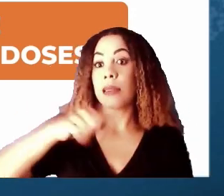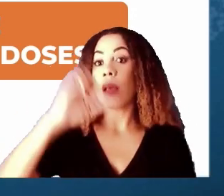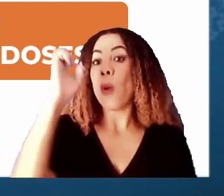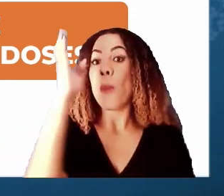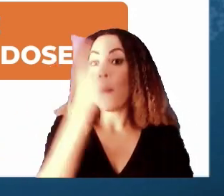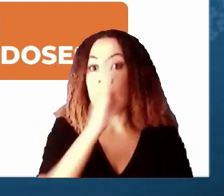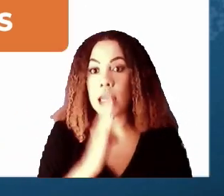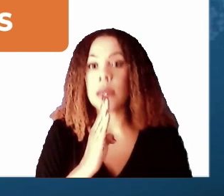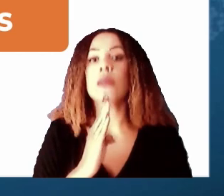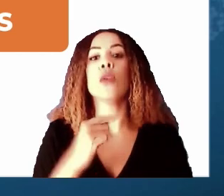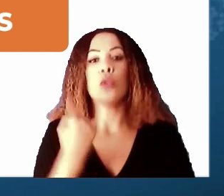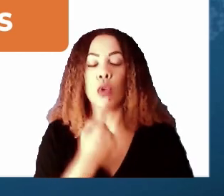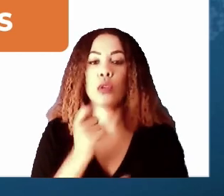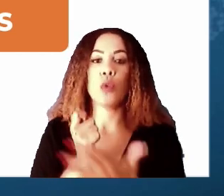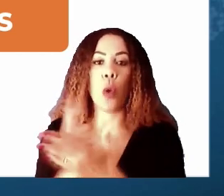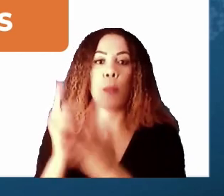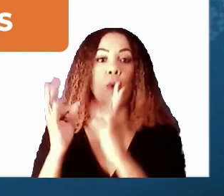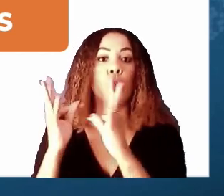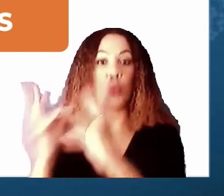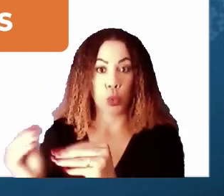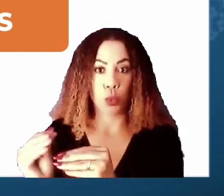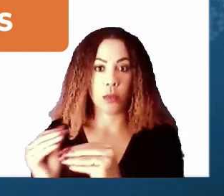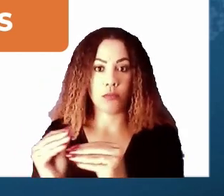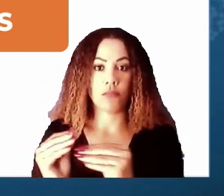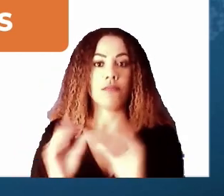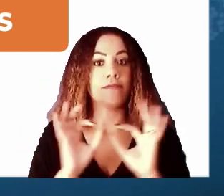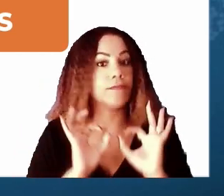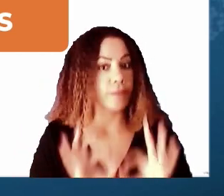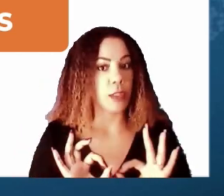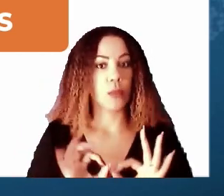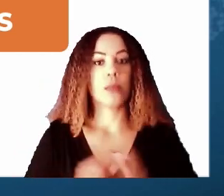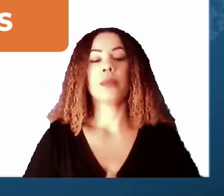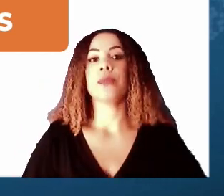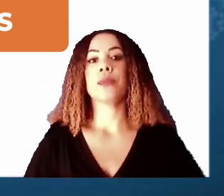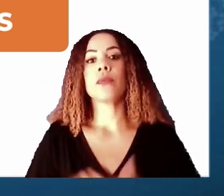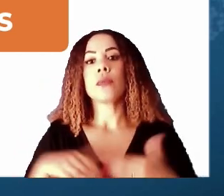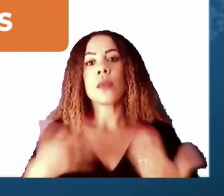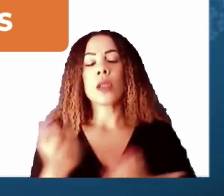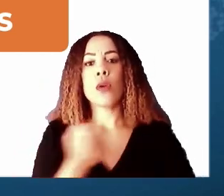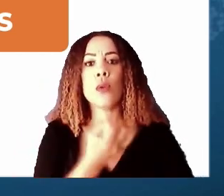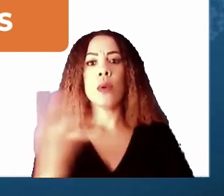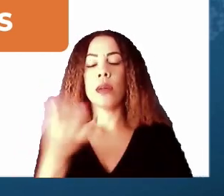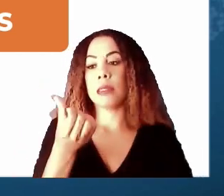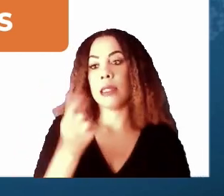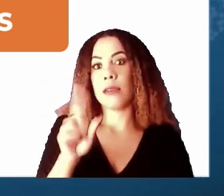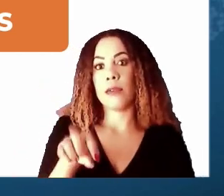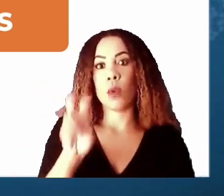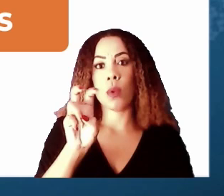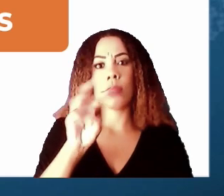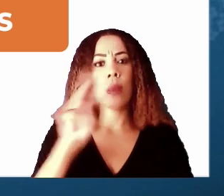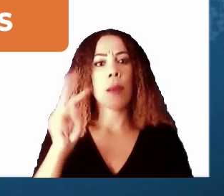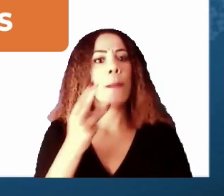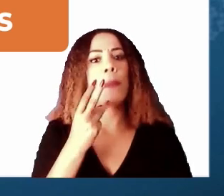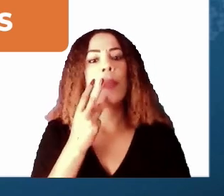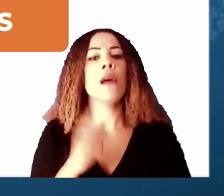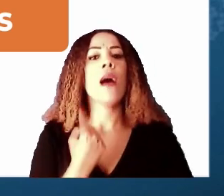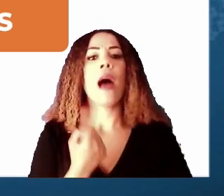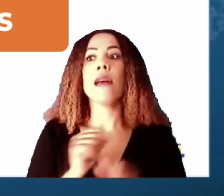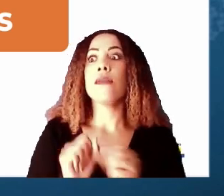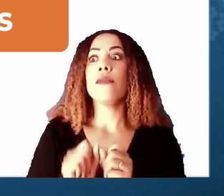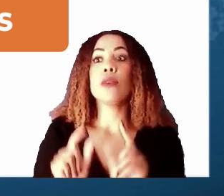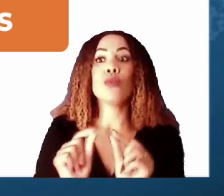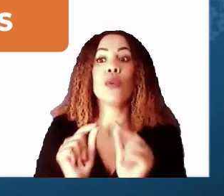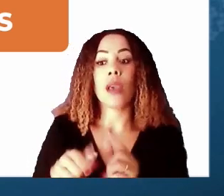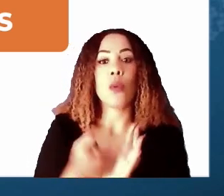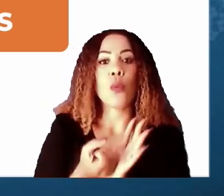tudo. E aí, diante de um quantitativo de 6,5 milhões, o que nós fazemos com 6,5 milhões